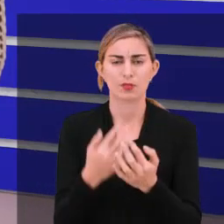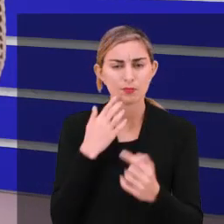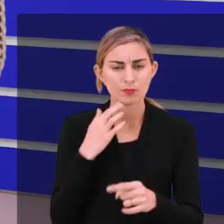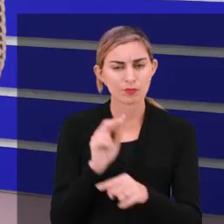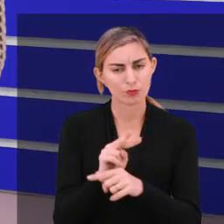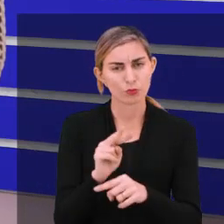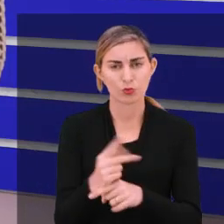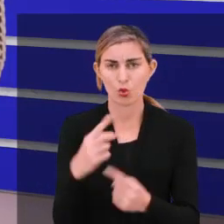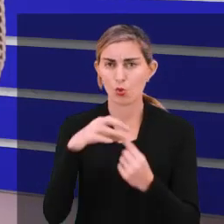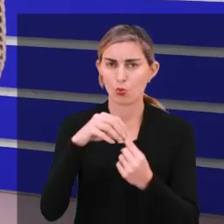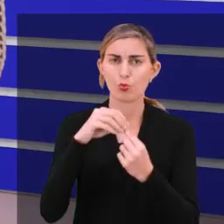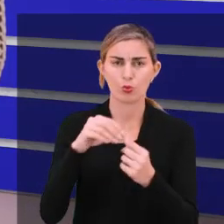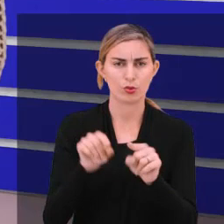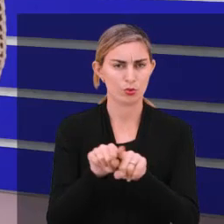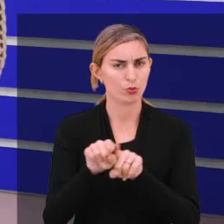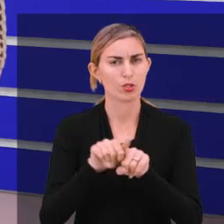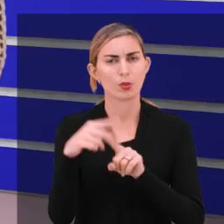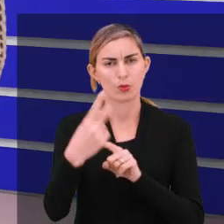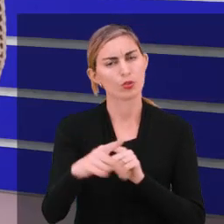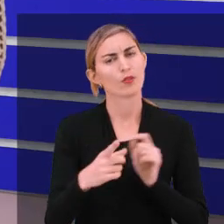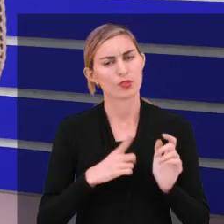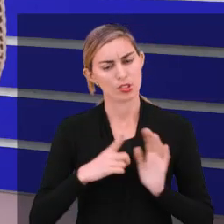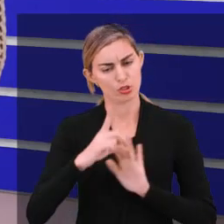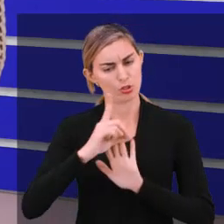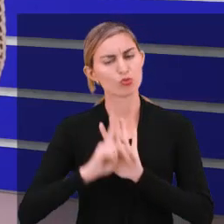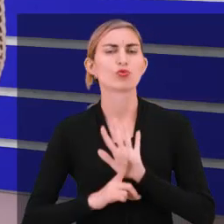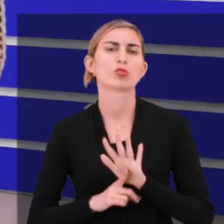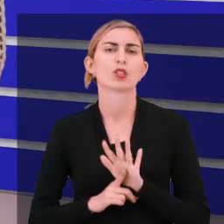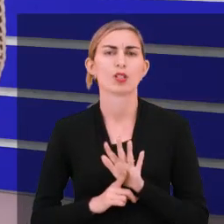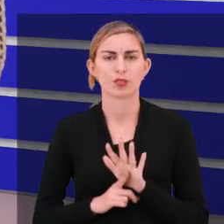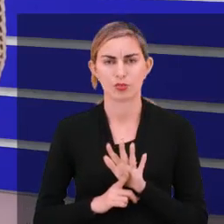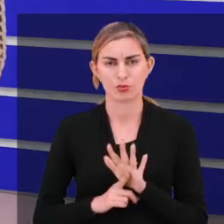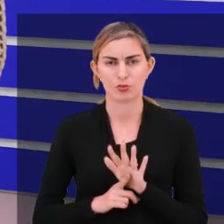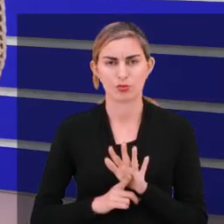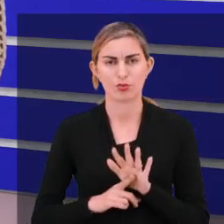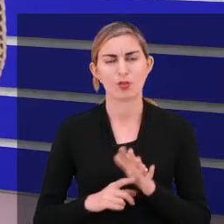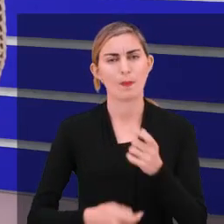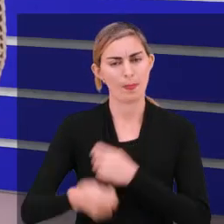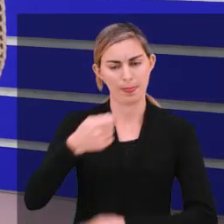E como era o único irmão dela, ela tinha o direito a esse afastamento.